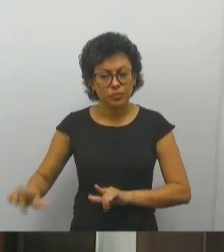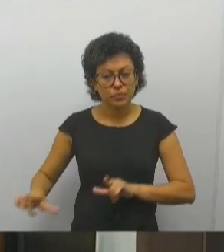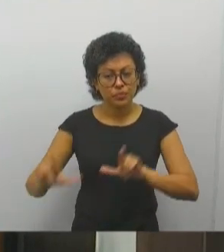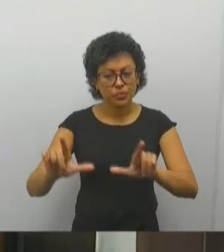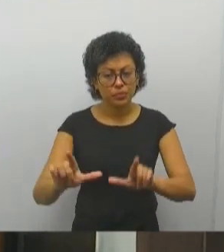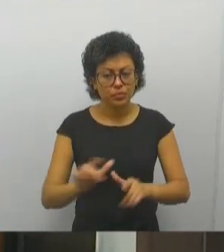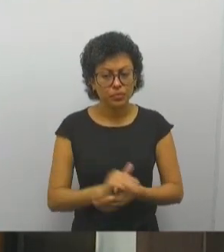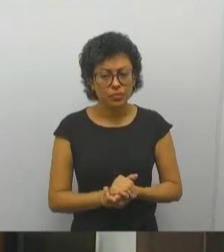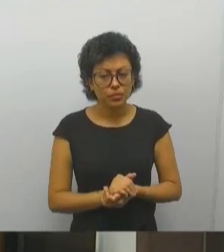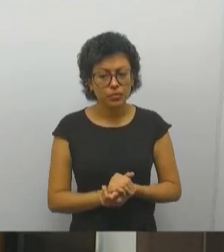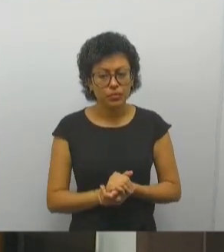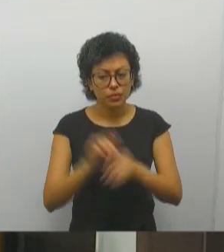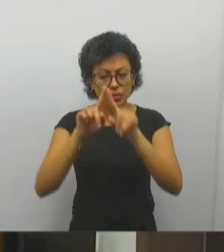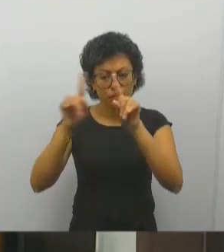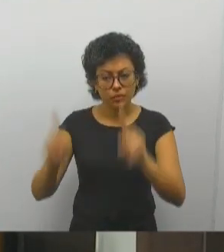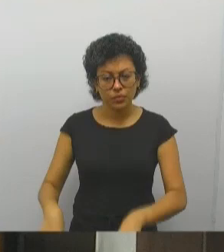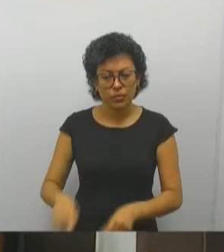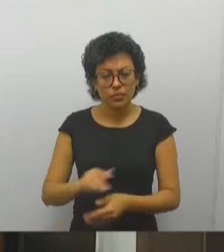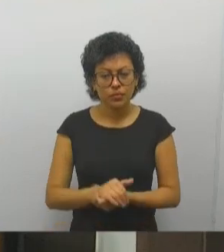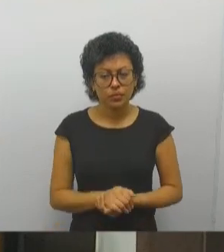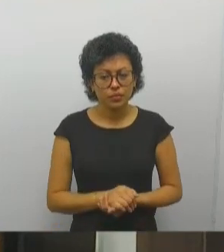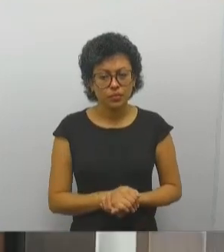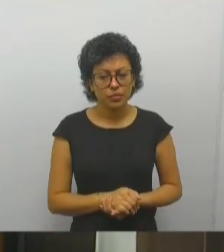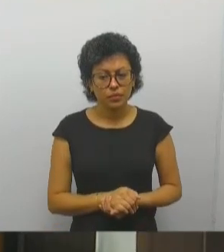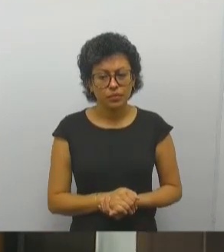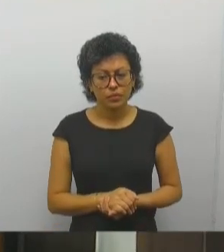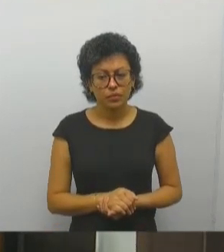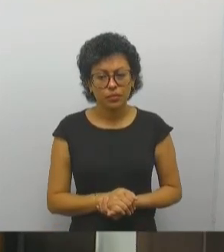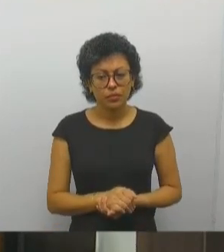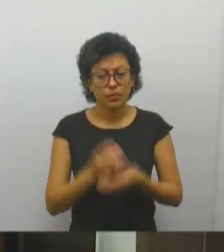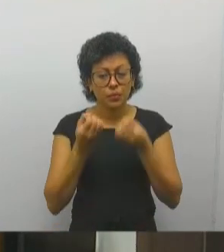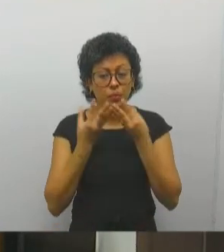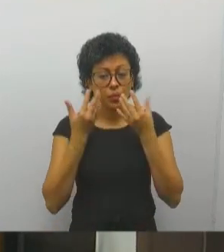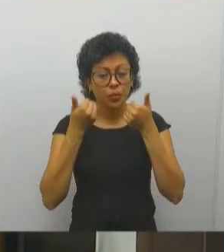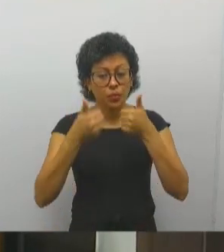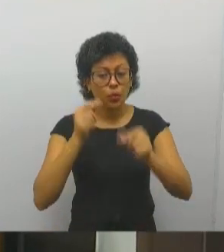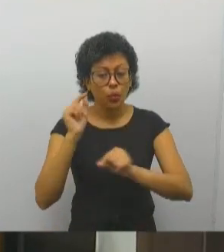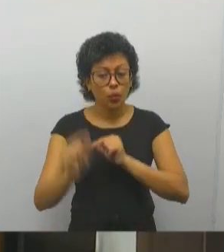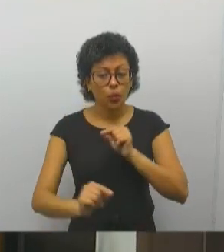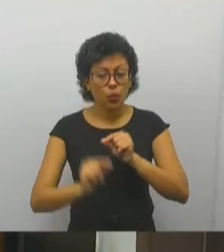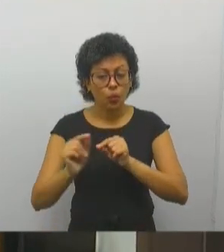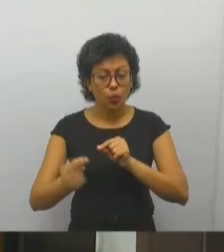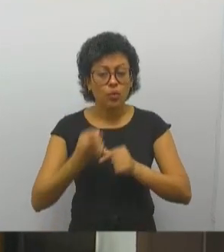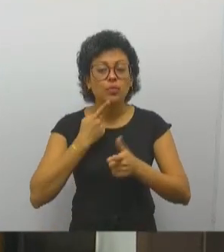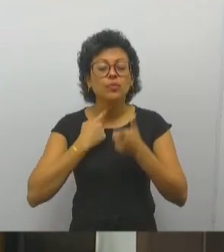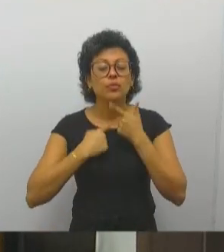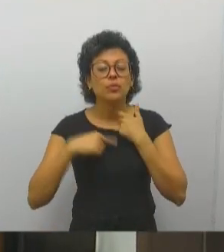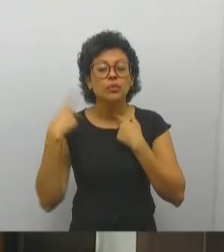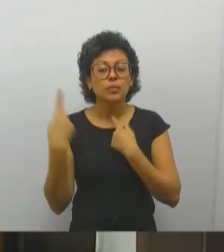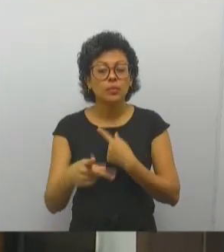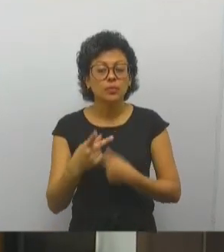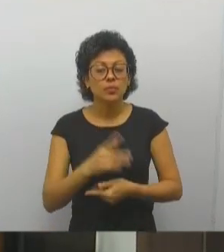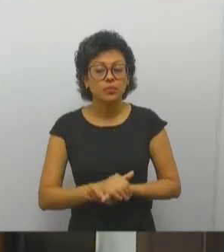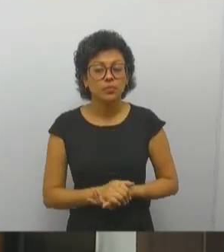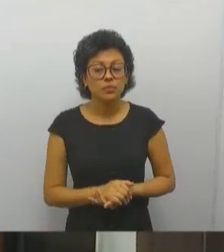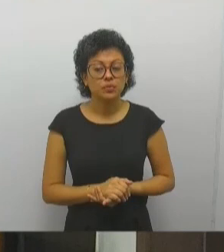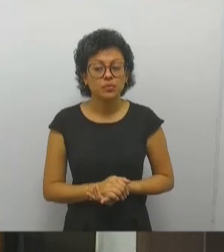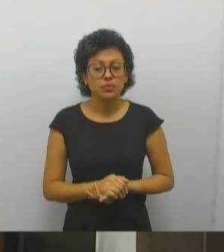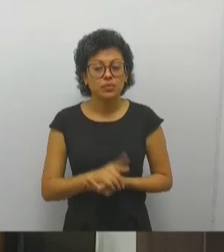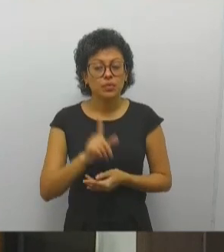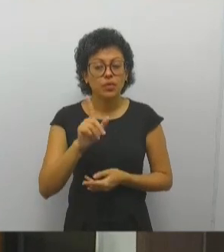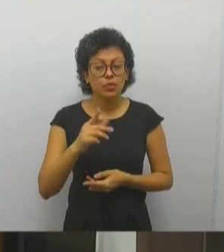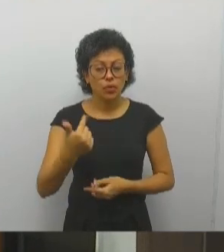Moção de aplauso para um servidor público muito bem intencionada pra nossa cidade não foi o